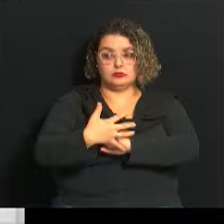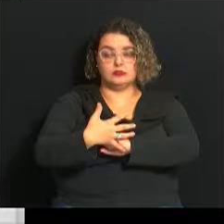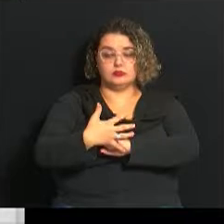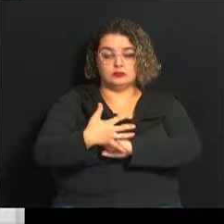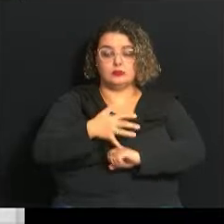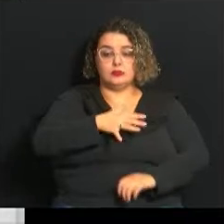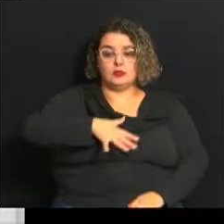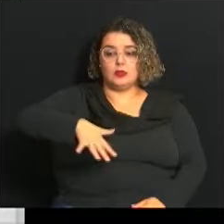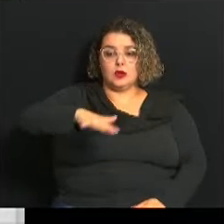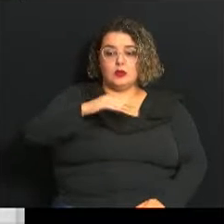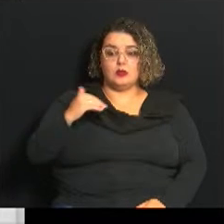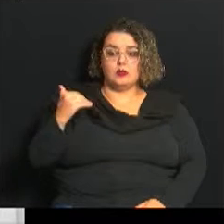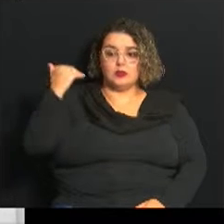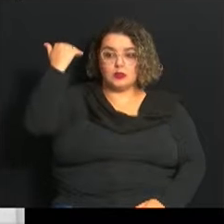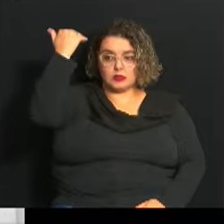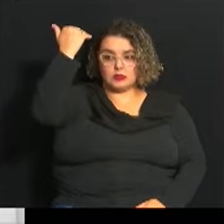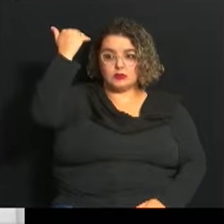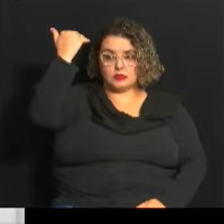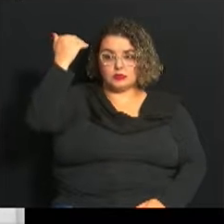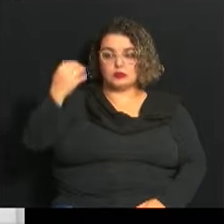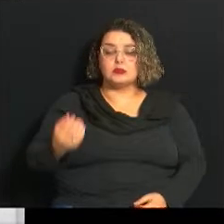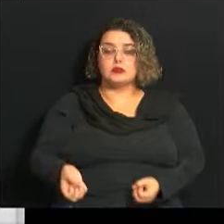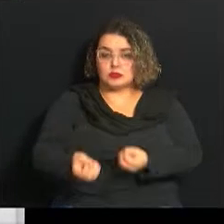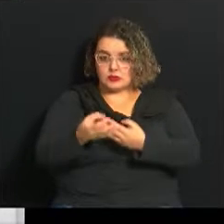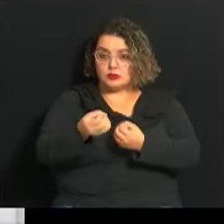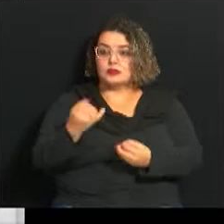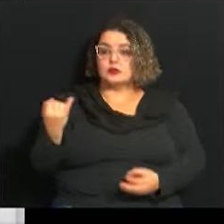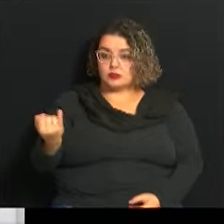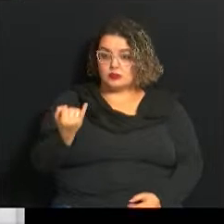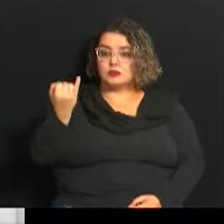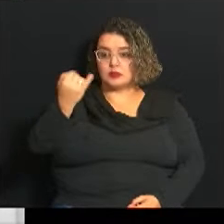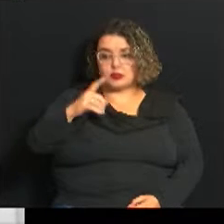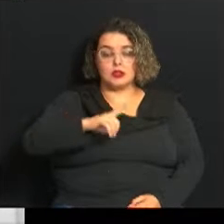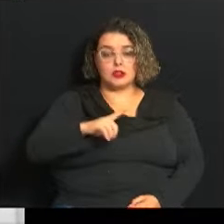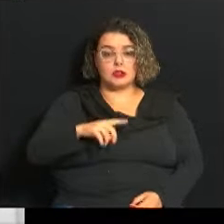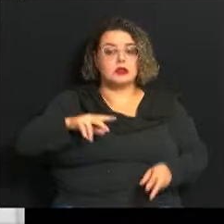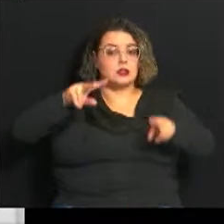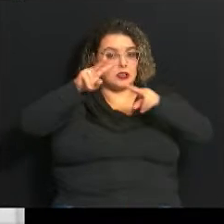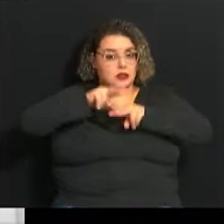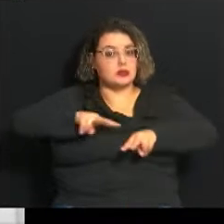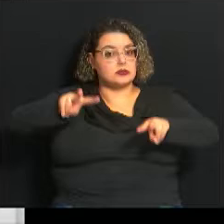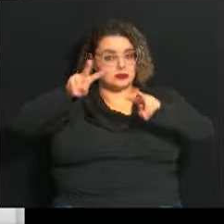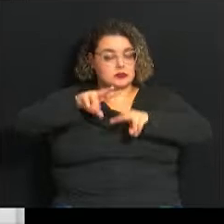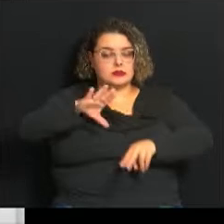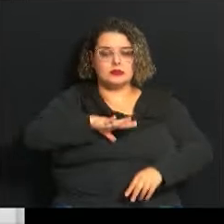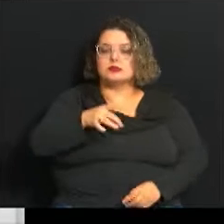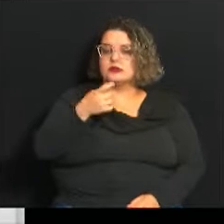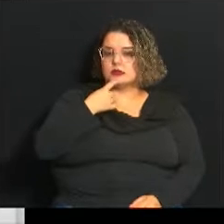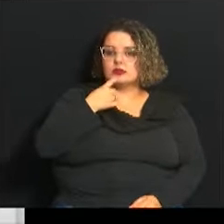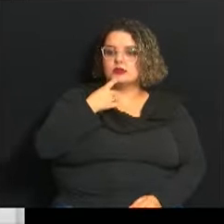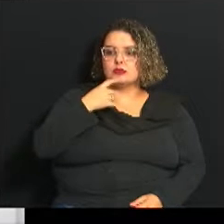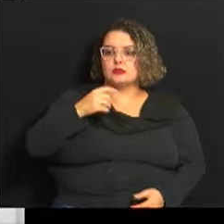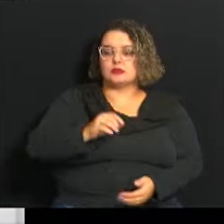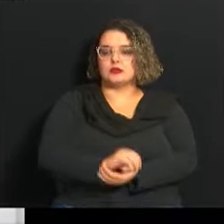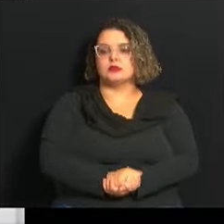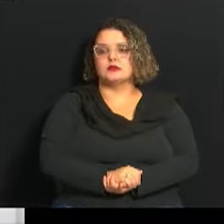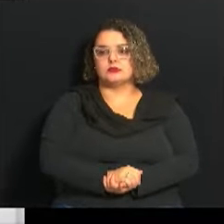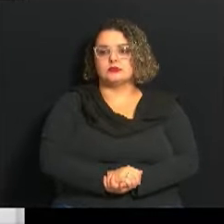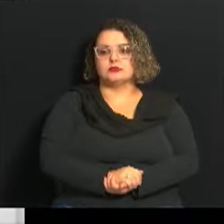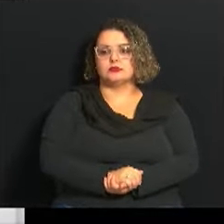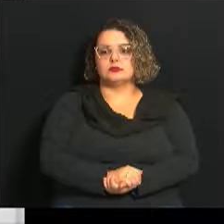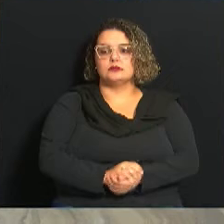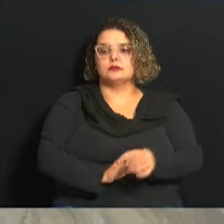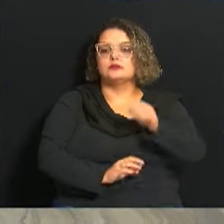aos adultos. Então são informações importantes para a gente ter esse panorama aqui na cidade de Campinas. Tá certo. Então, olha, a